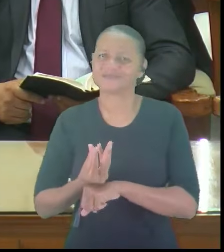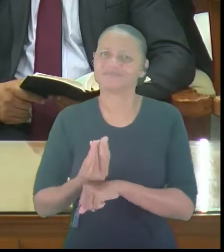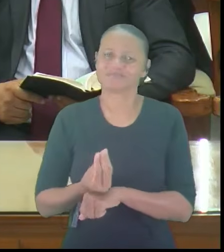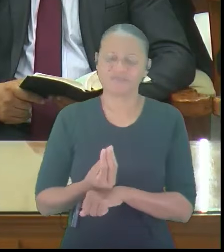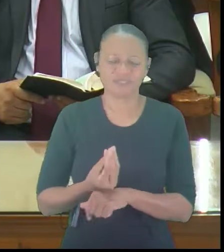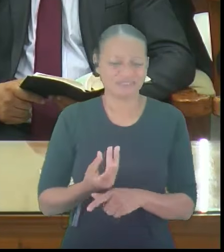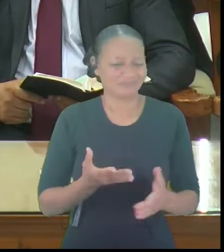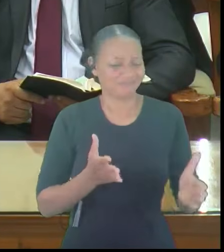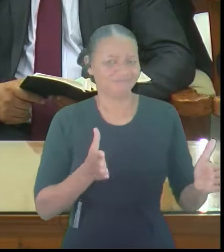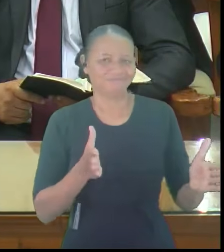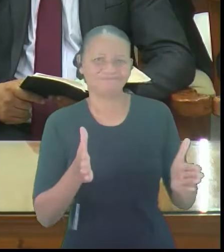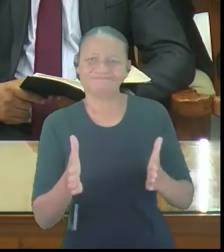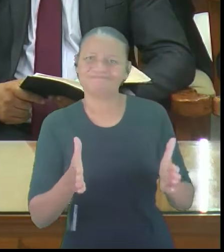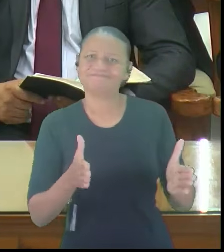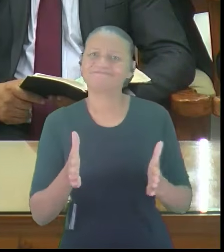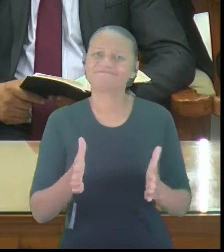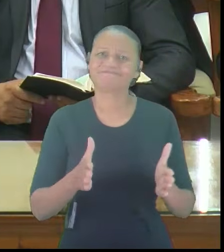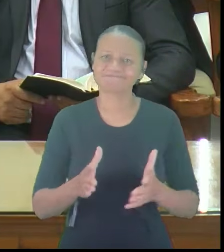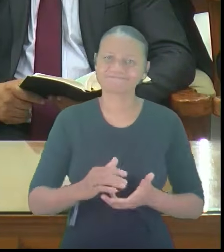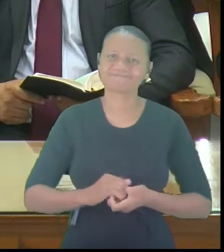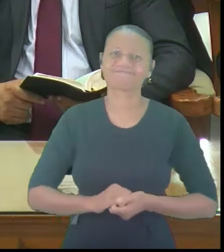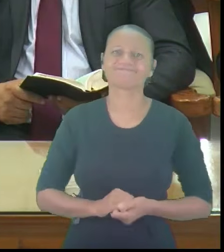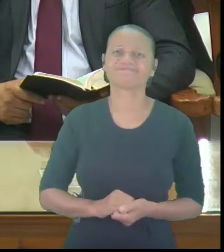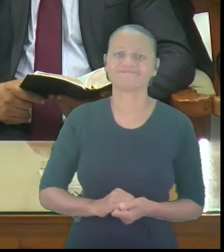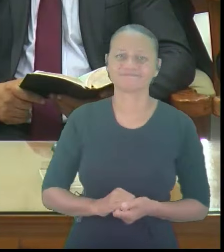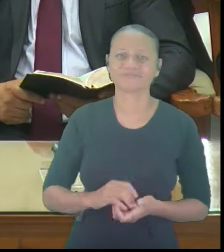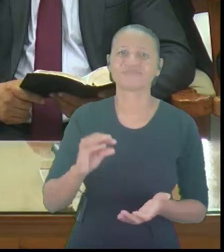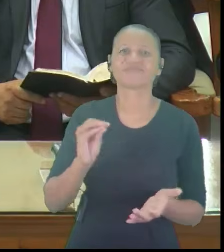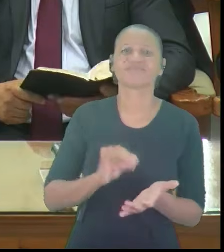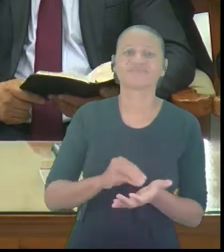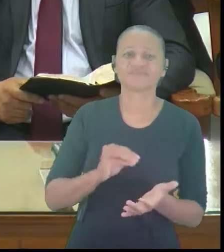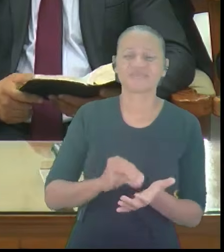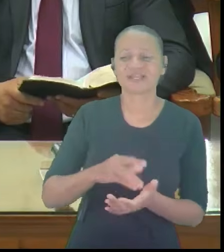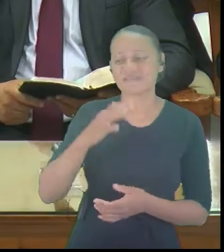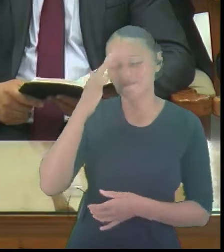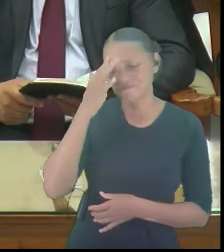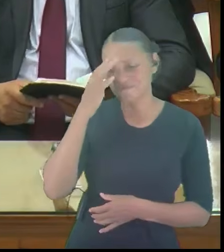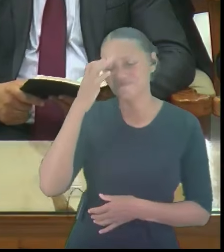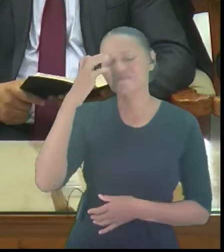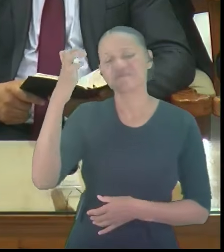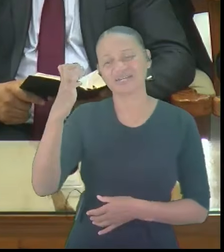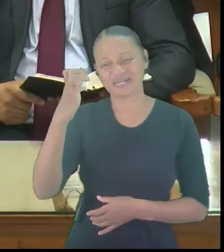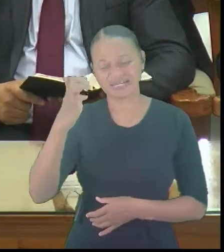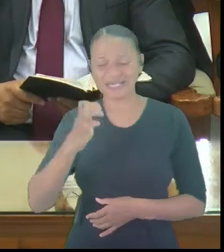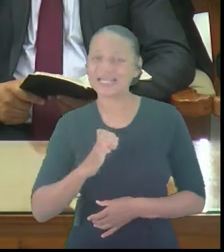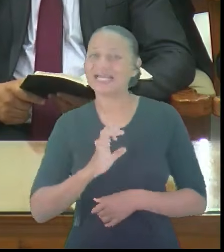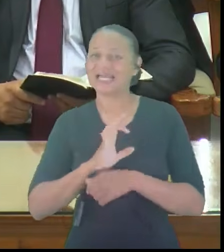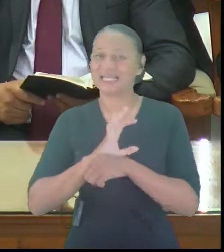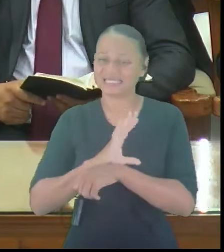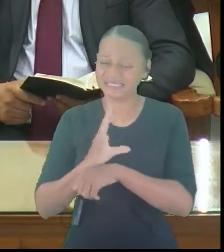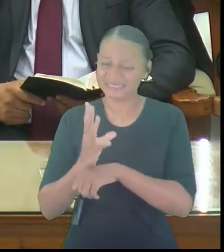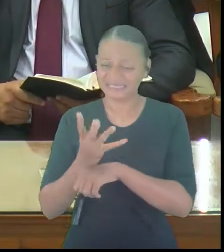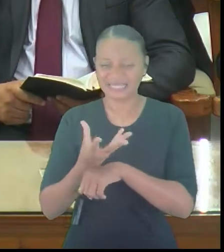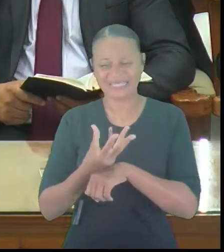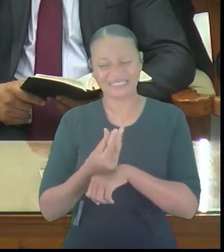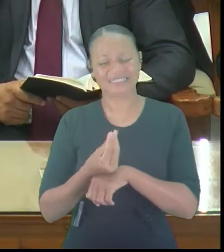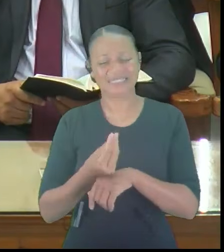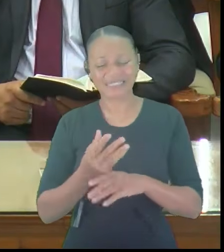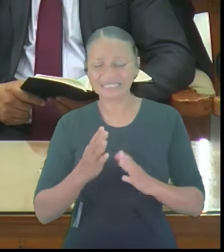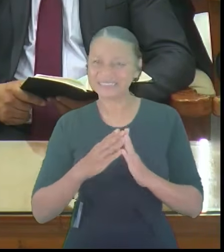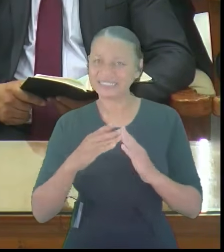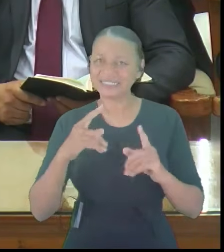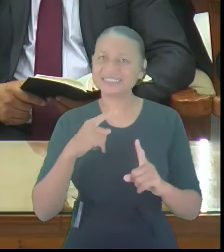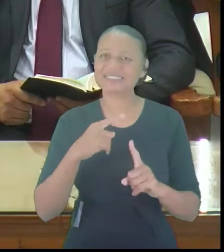Nós estamos numa época de falta de fé na igreja. A igreja como instituição está muito